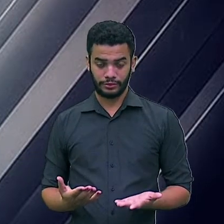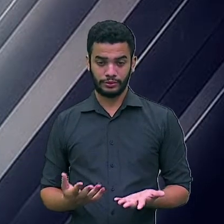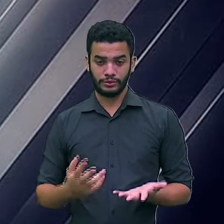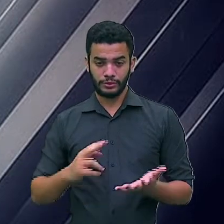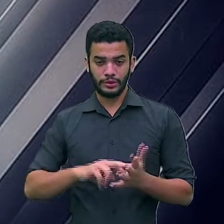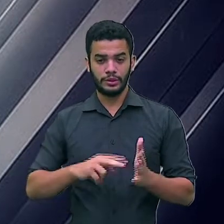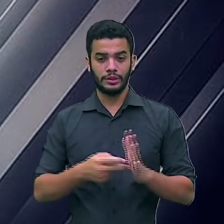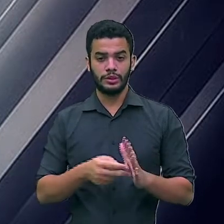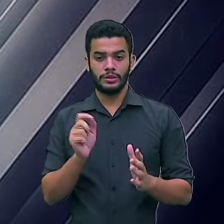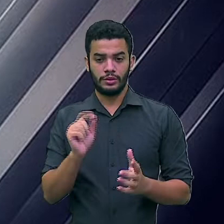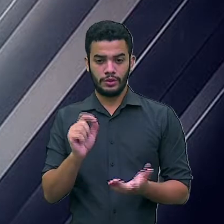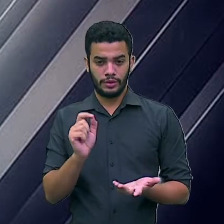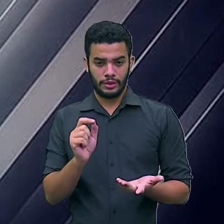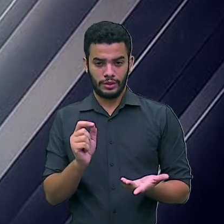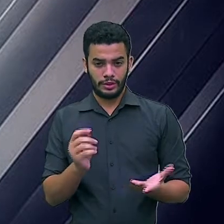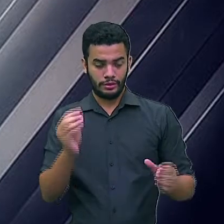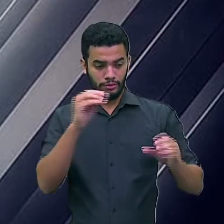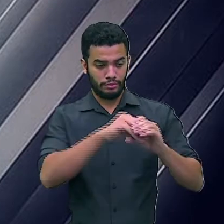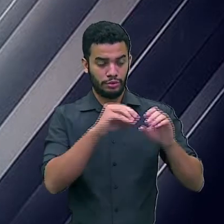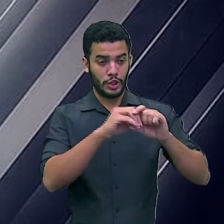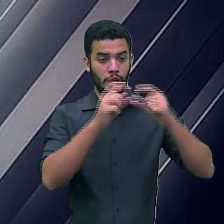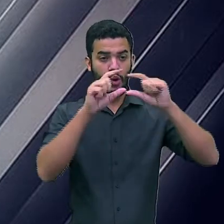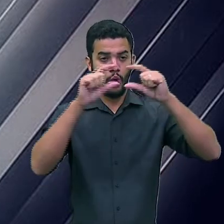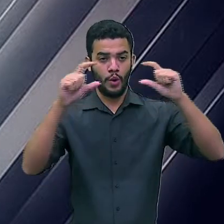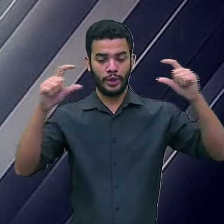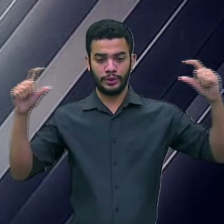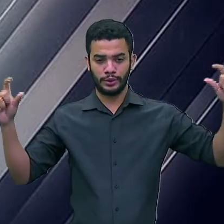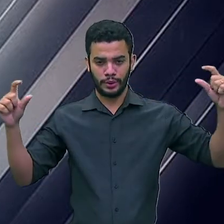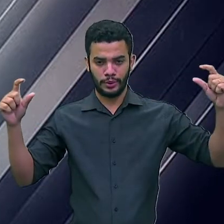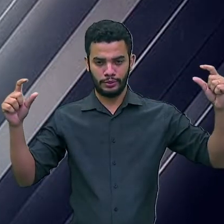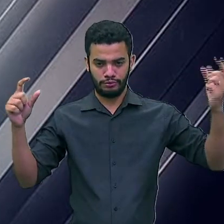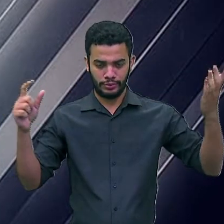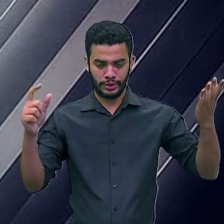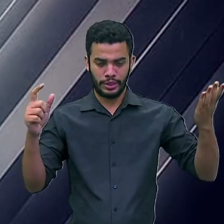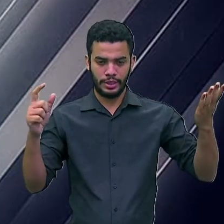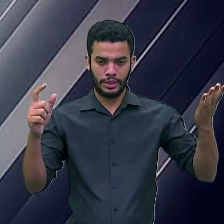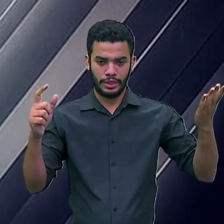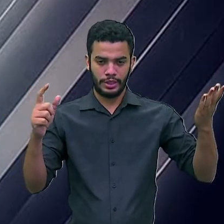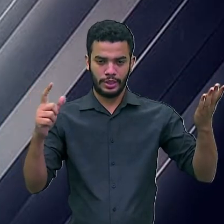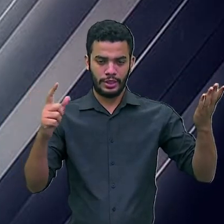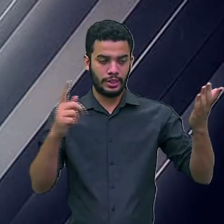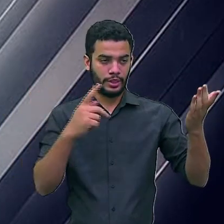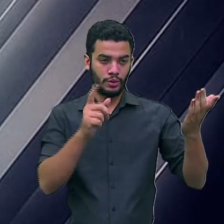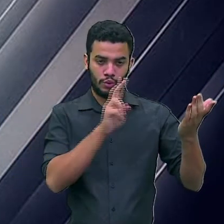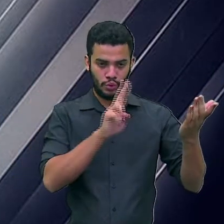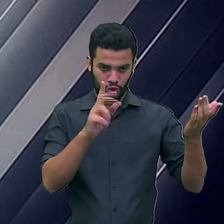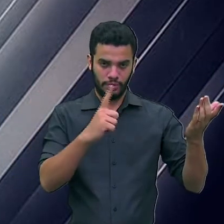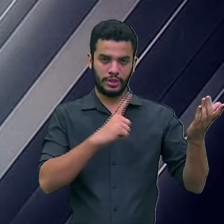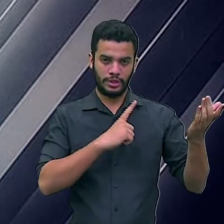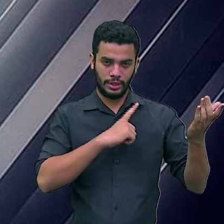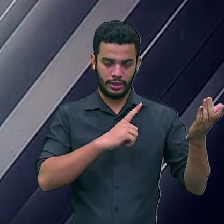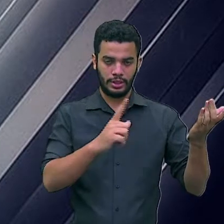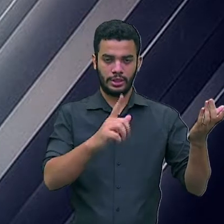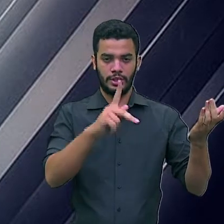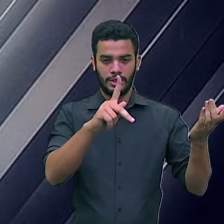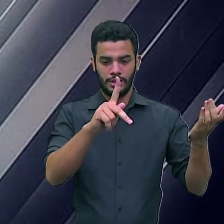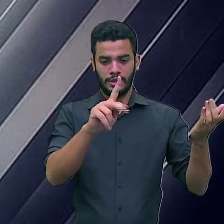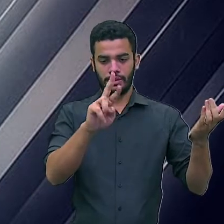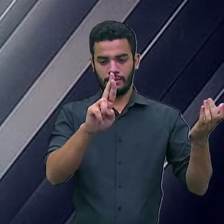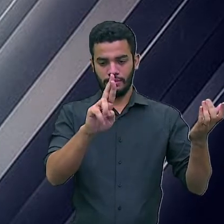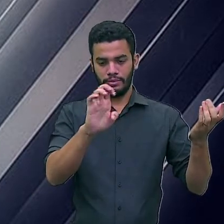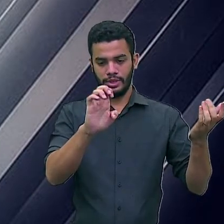né, parte do termo da oração que são denominados de quê? De predicativo, são encontrados no